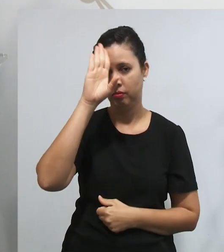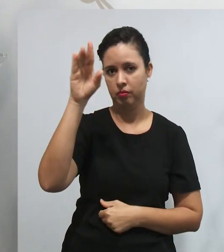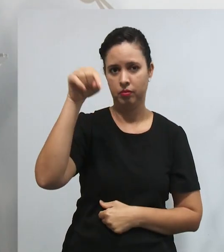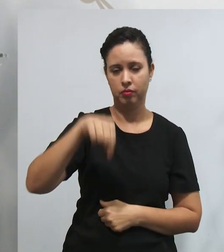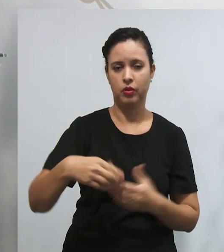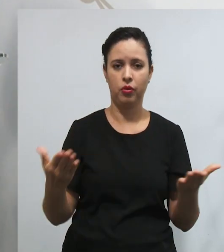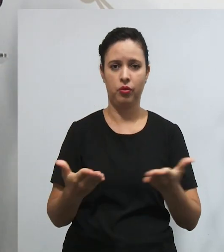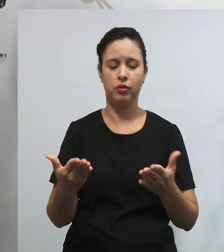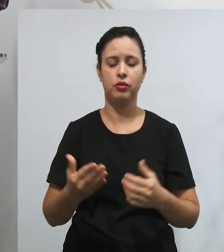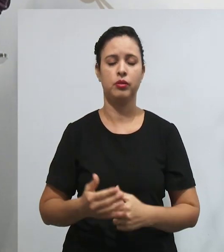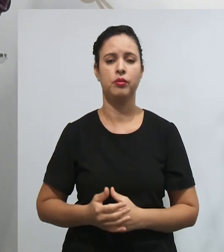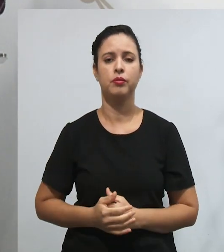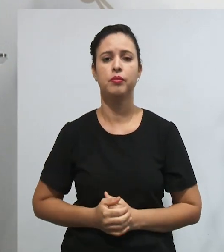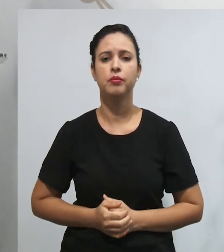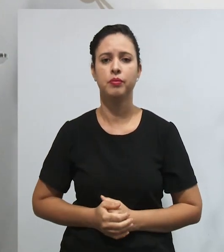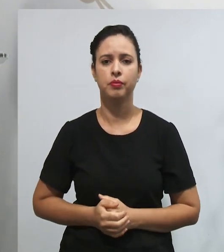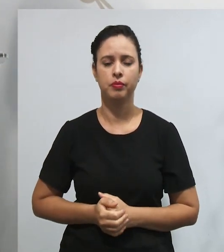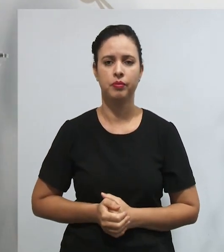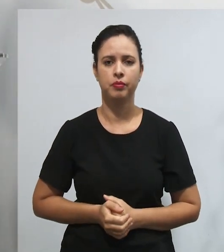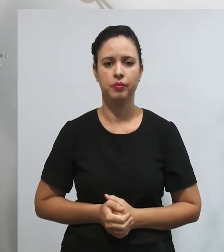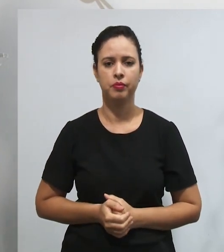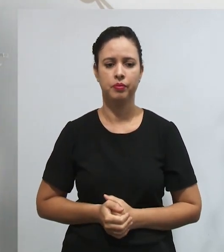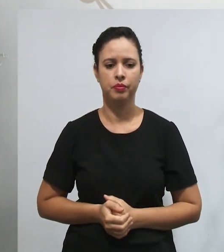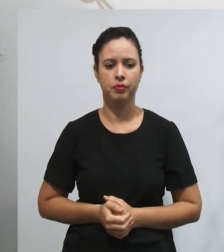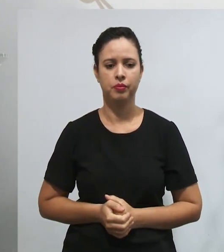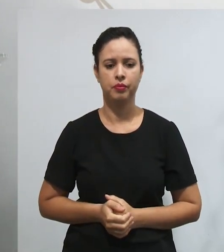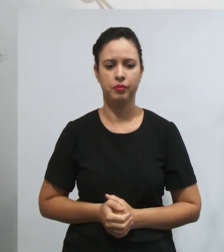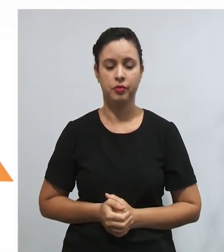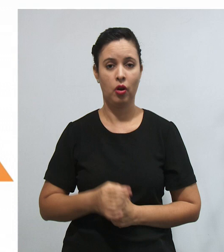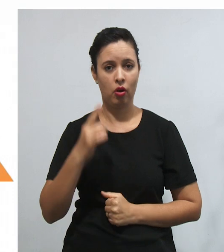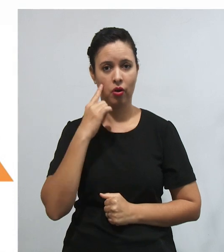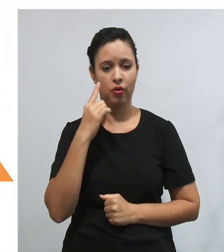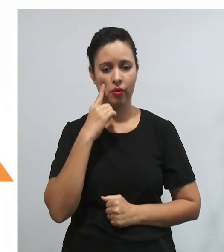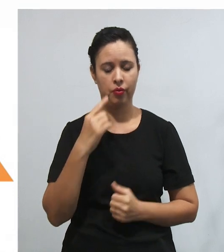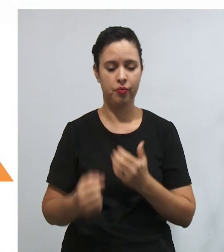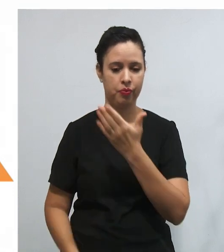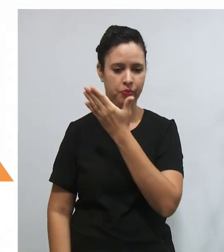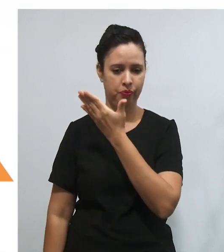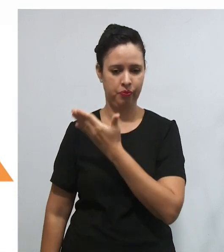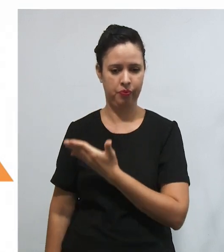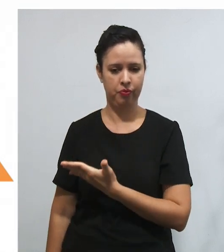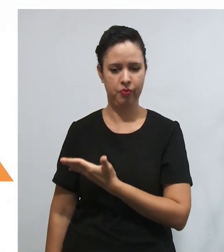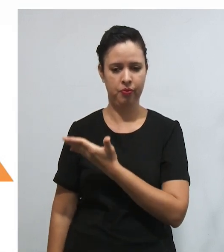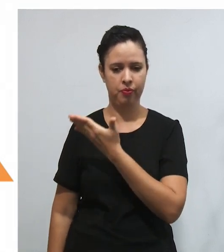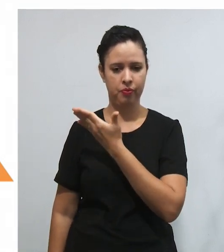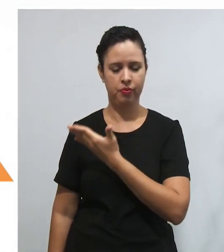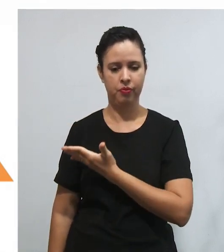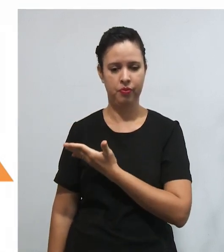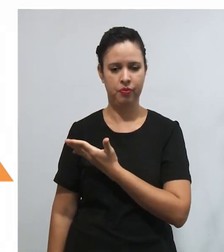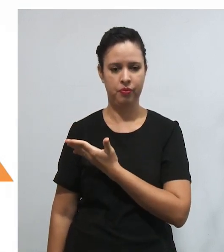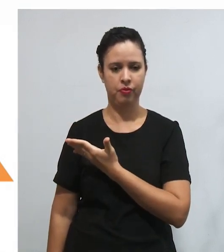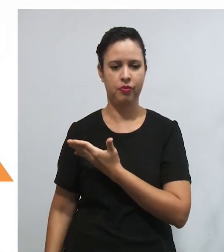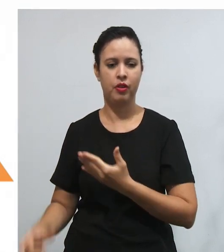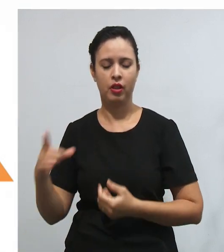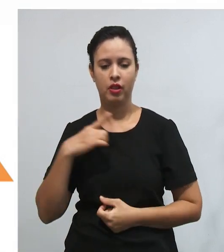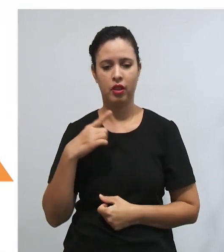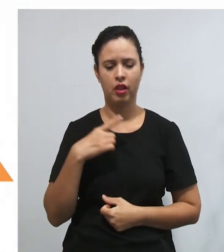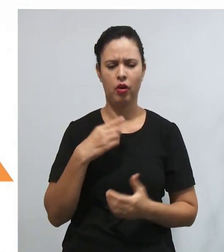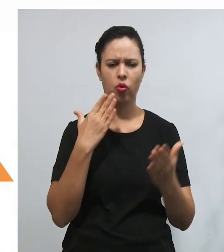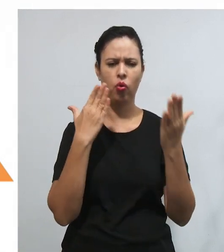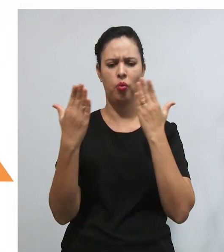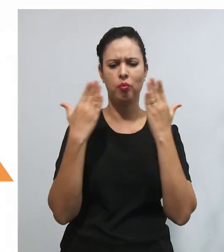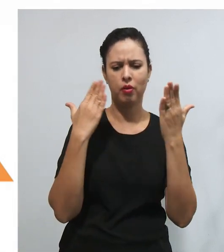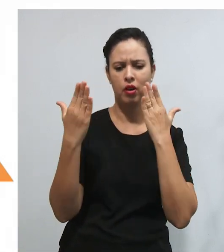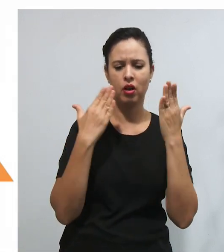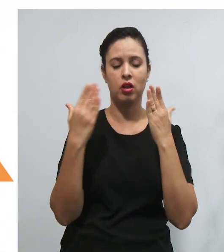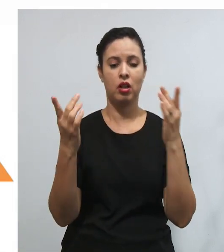bom? Vamos seguindo então aqui, a gente tem uma pirâmide, né, que compara dado, informação